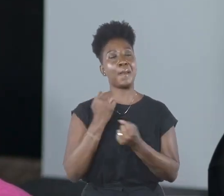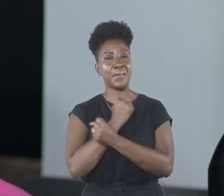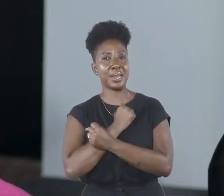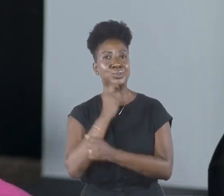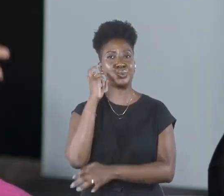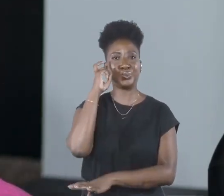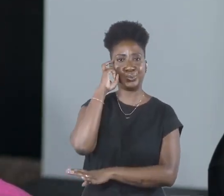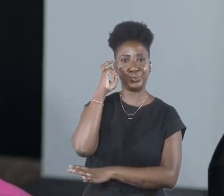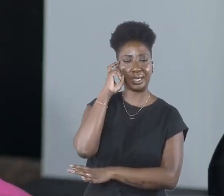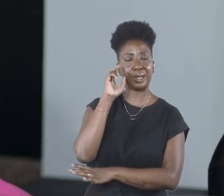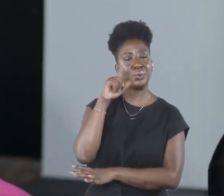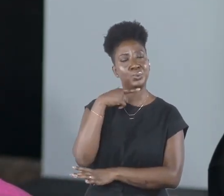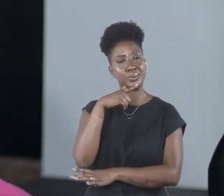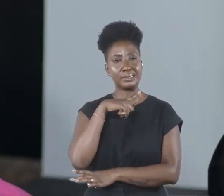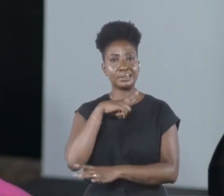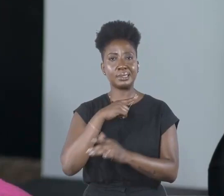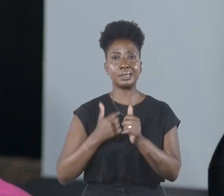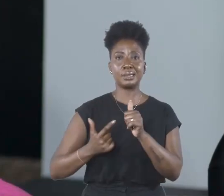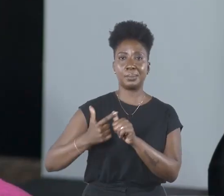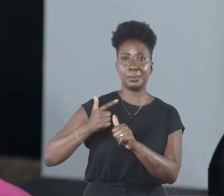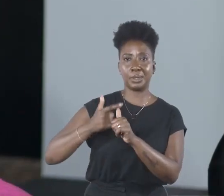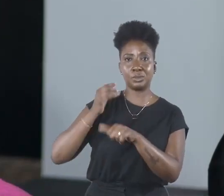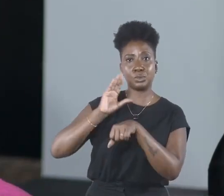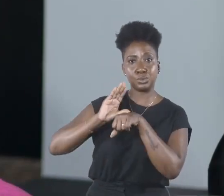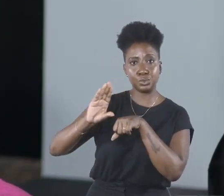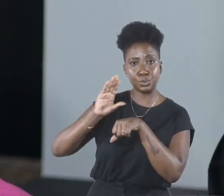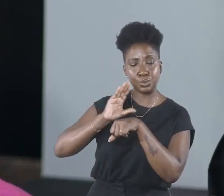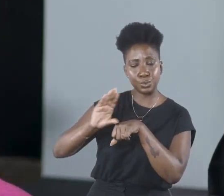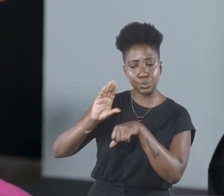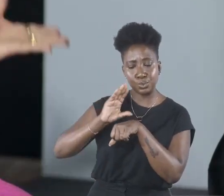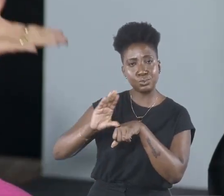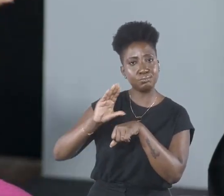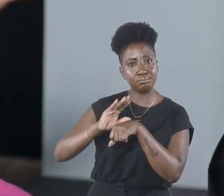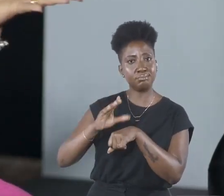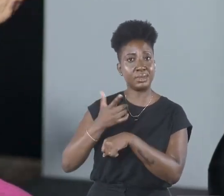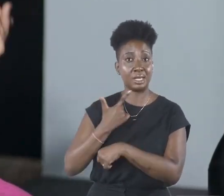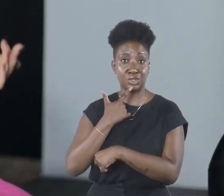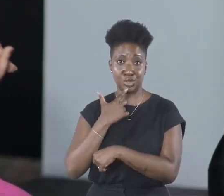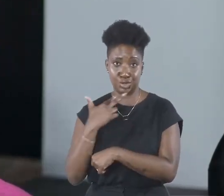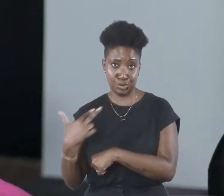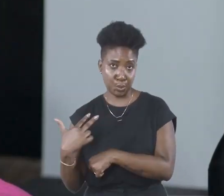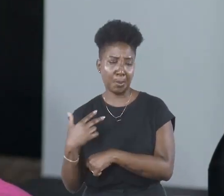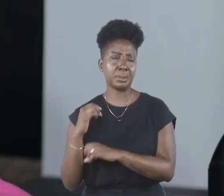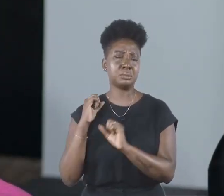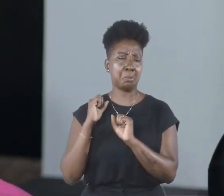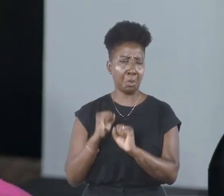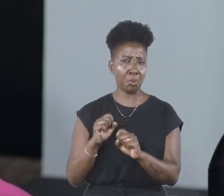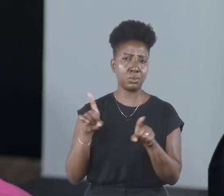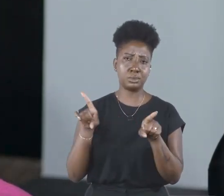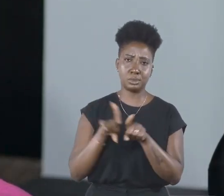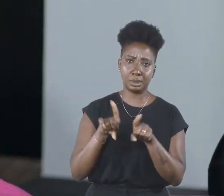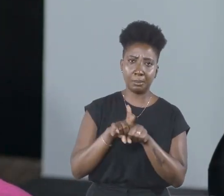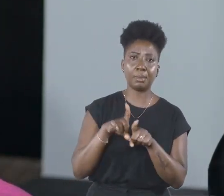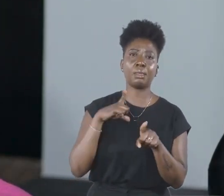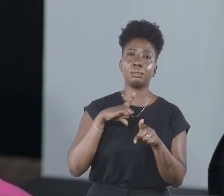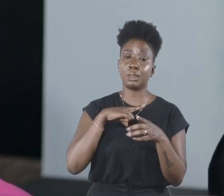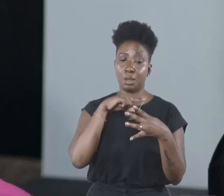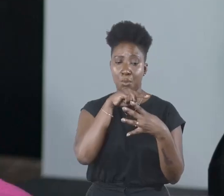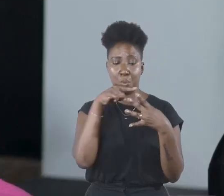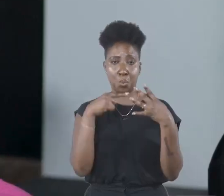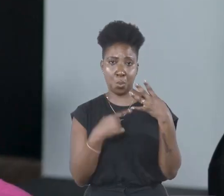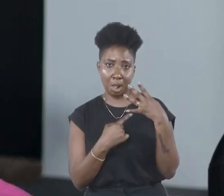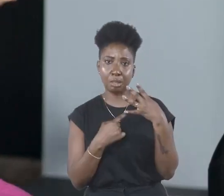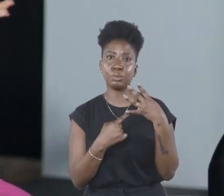ser interlocutores, incentivadores das associações que vocês fazem parte